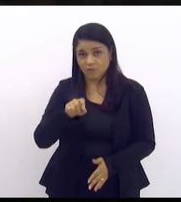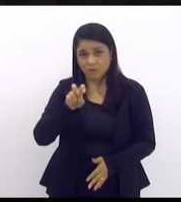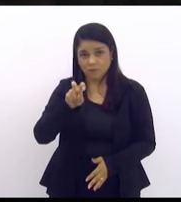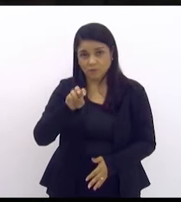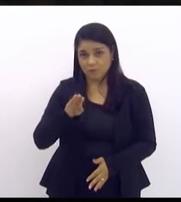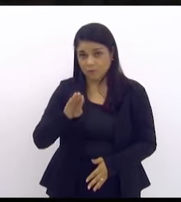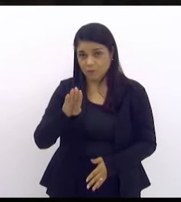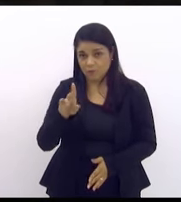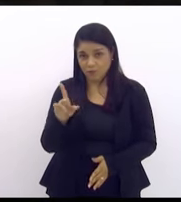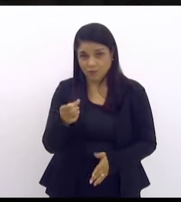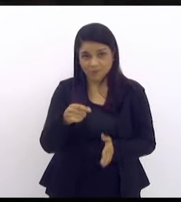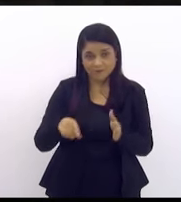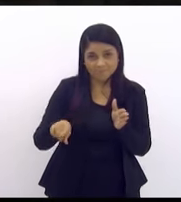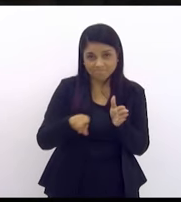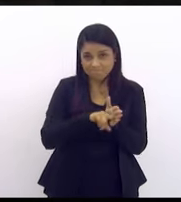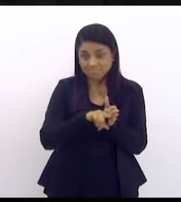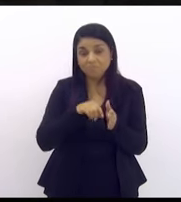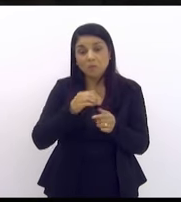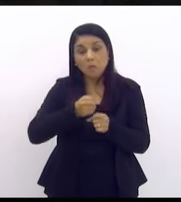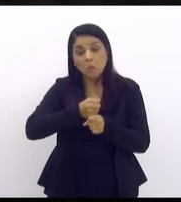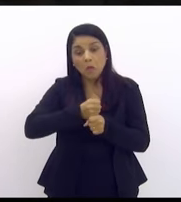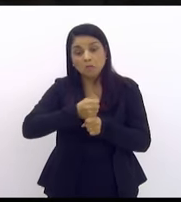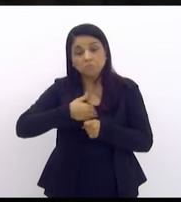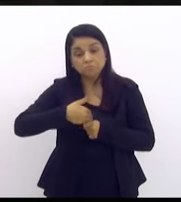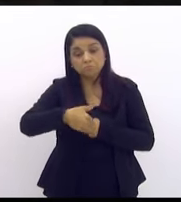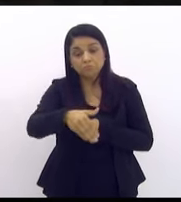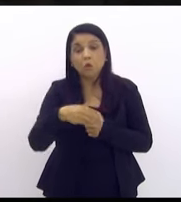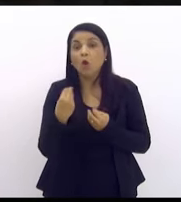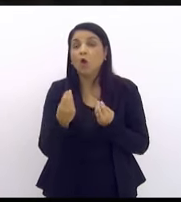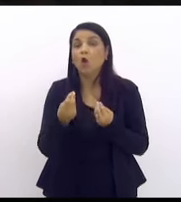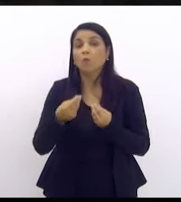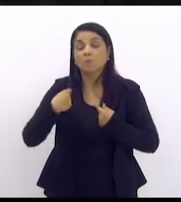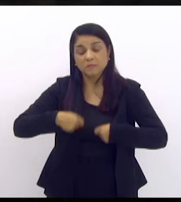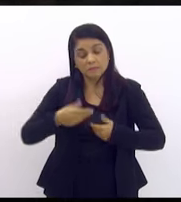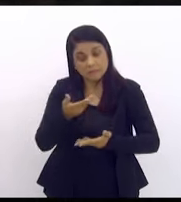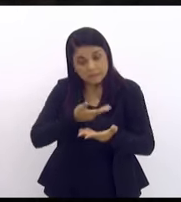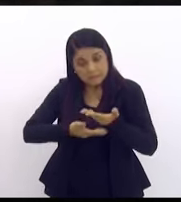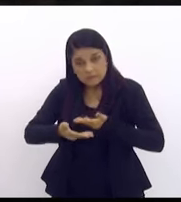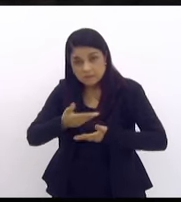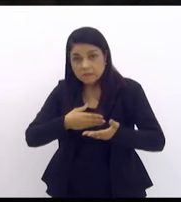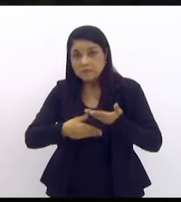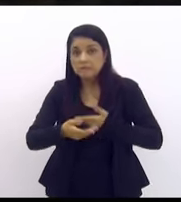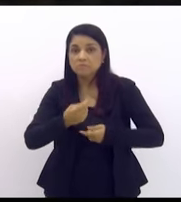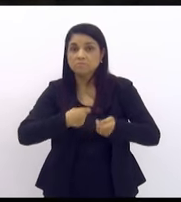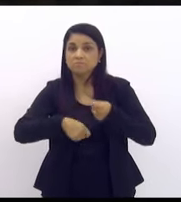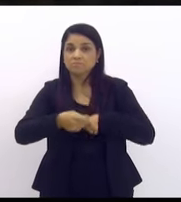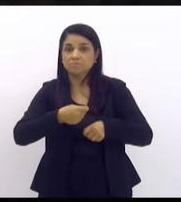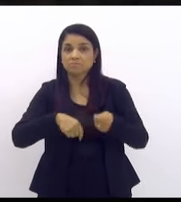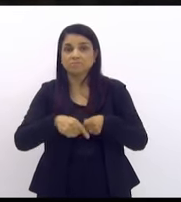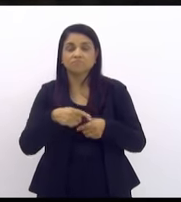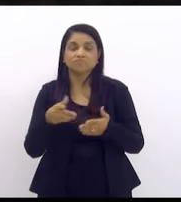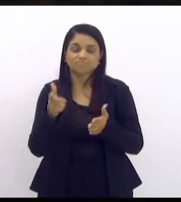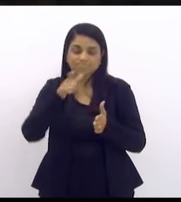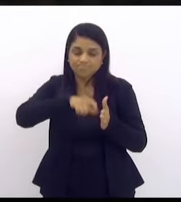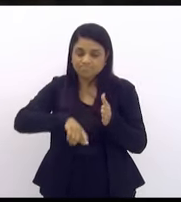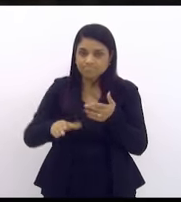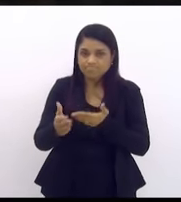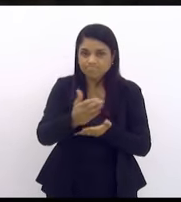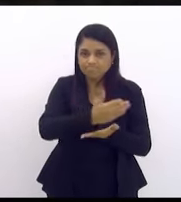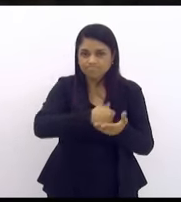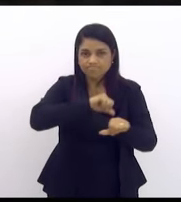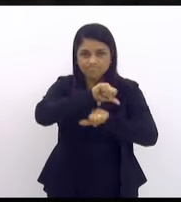como faremos nos próximos anos? Então, é preciso negociar as condições do regime de recuperação fiscal